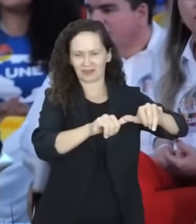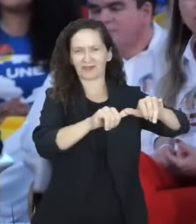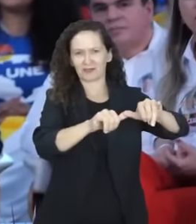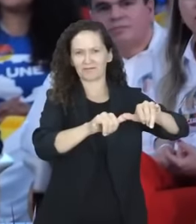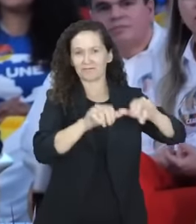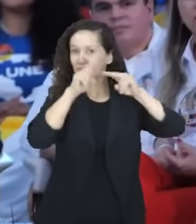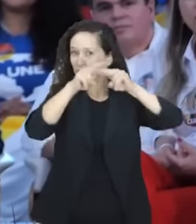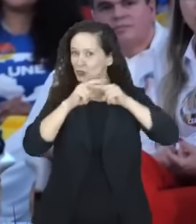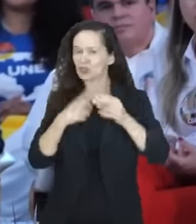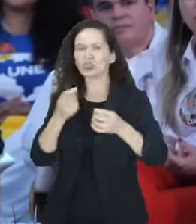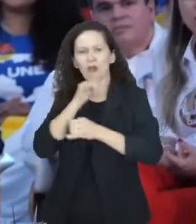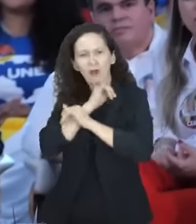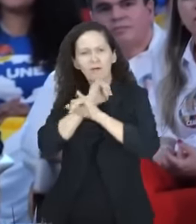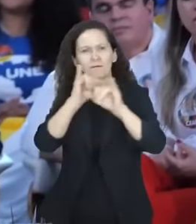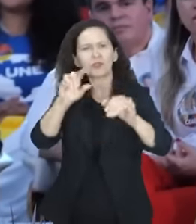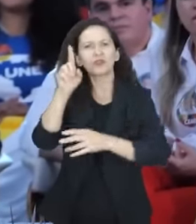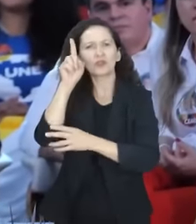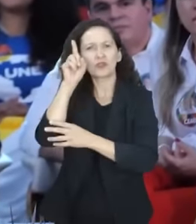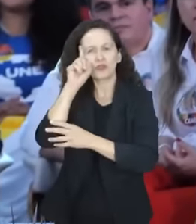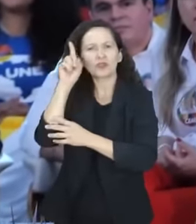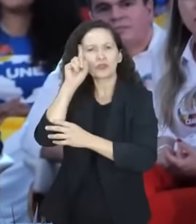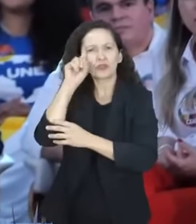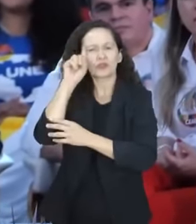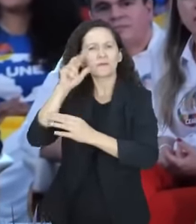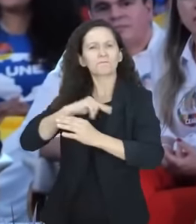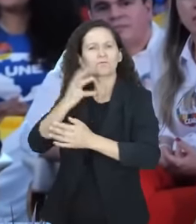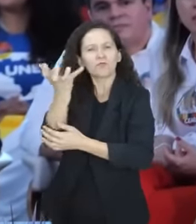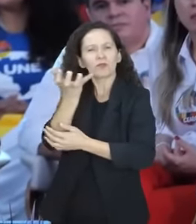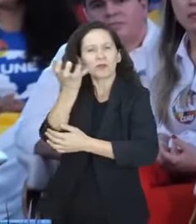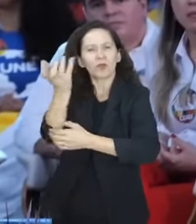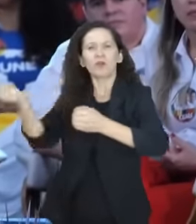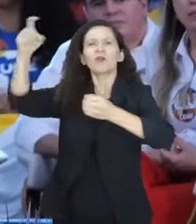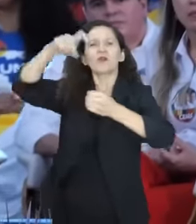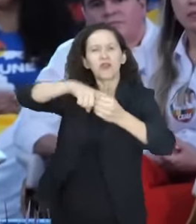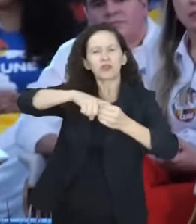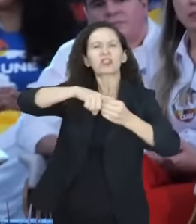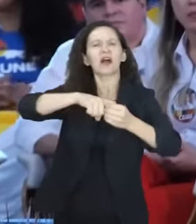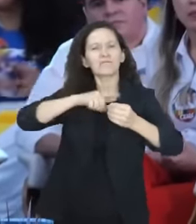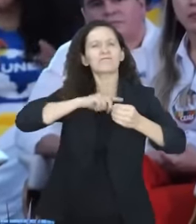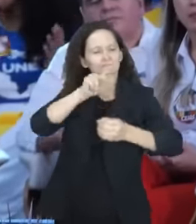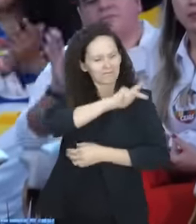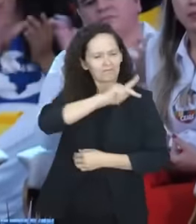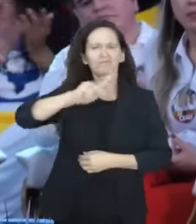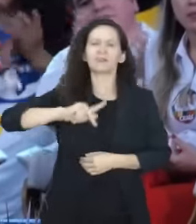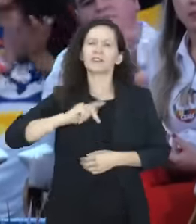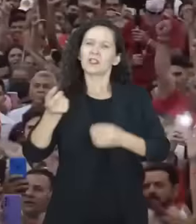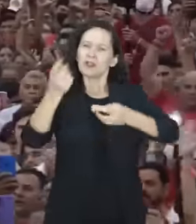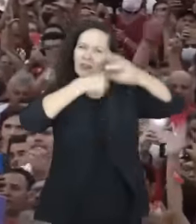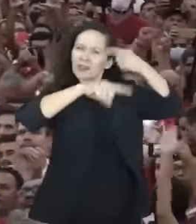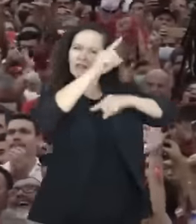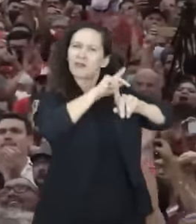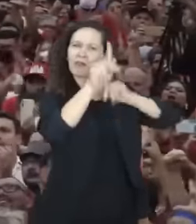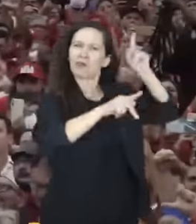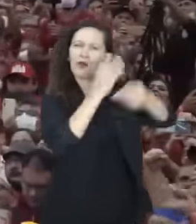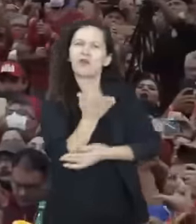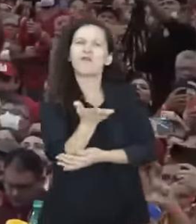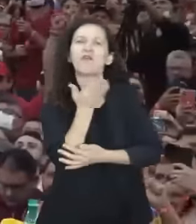dia, eu quero voltar a ser presidente para o meu povo comer,